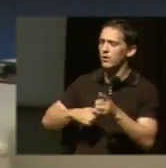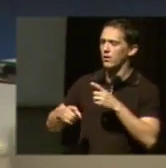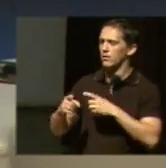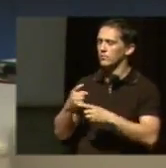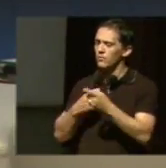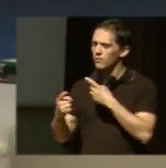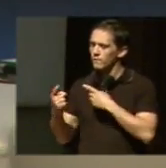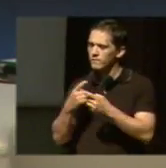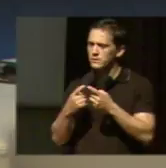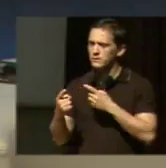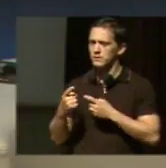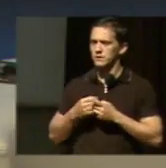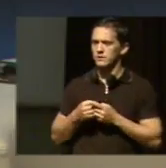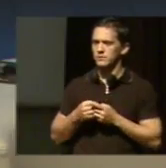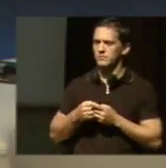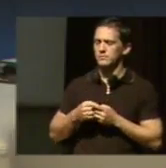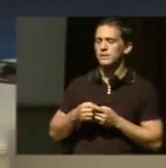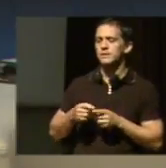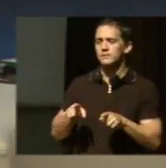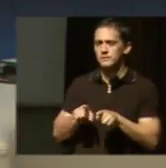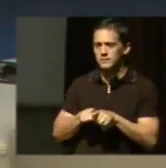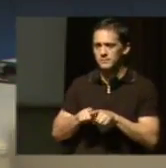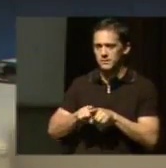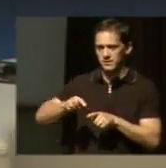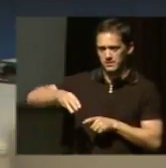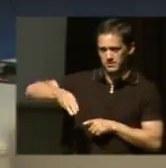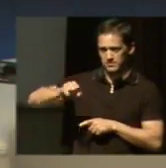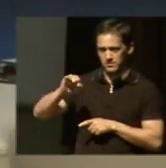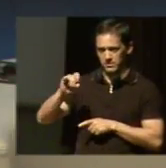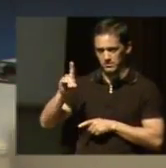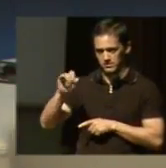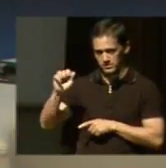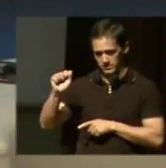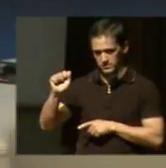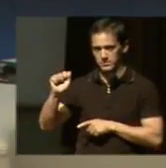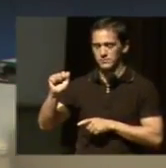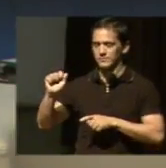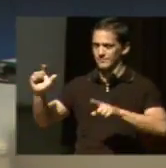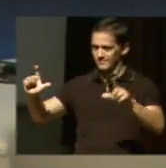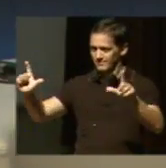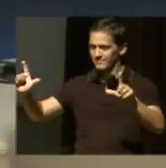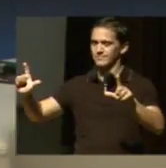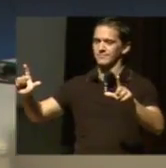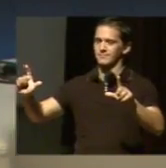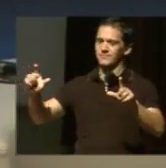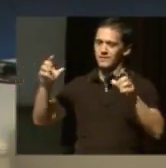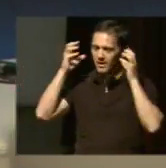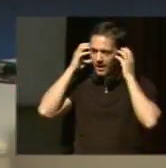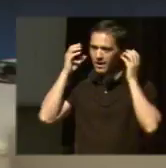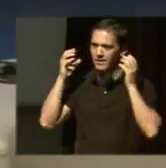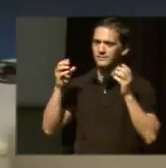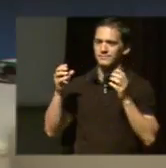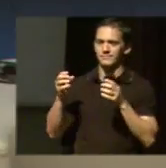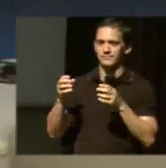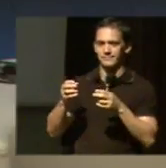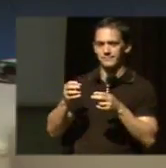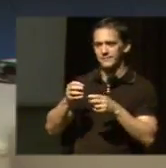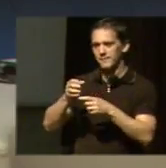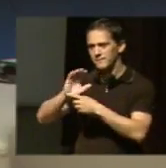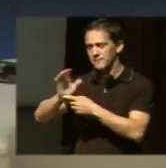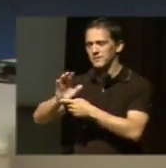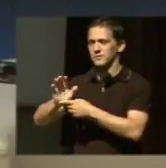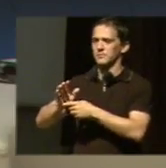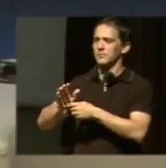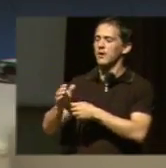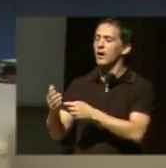existem mídias novas, tecnologias novas que podem ajudar neste processo. E aqui, o que o